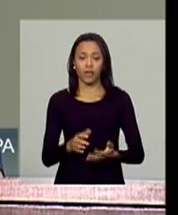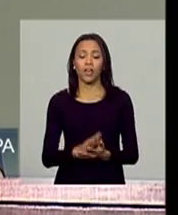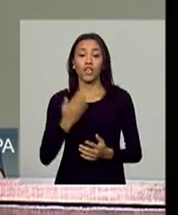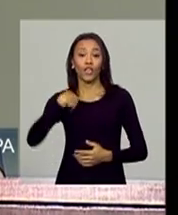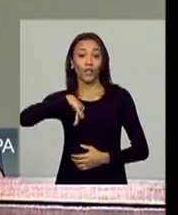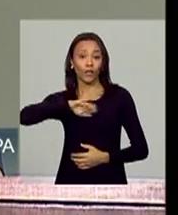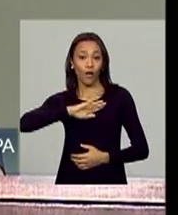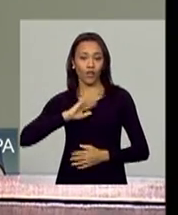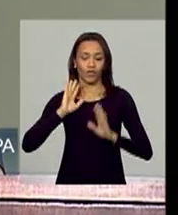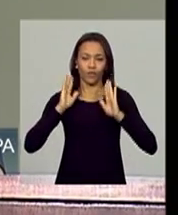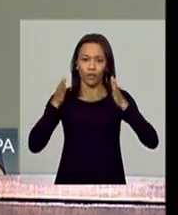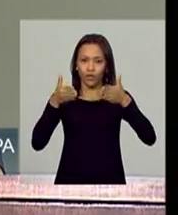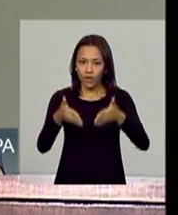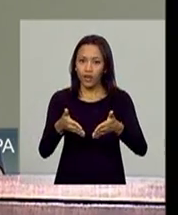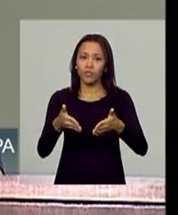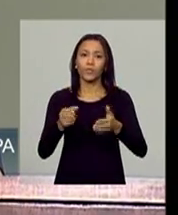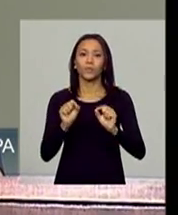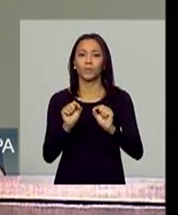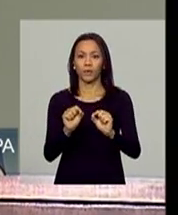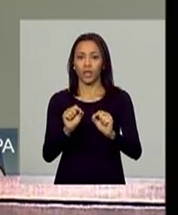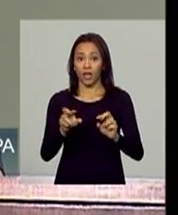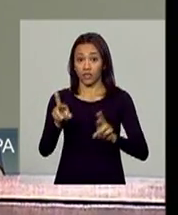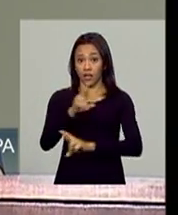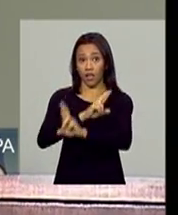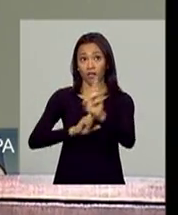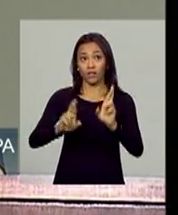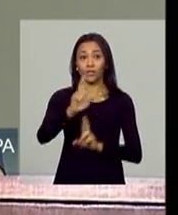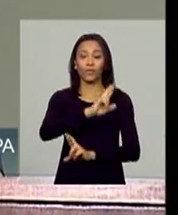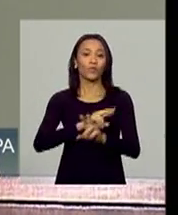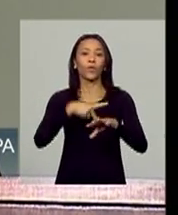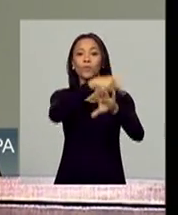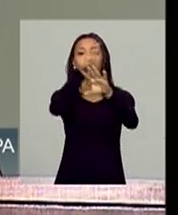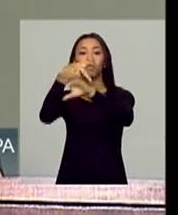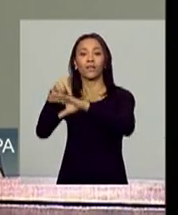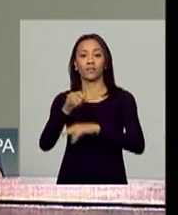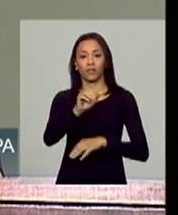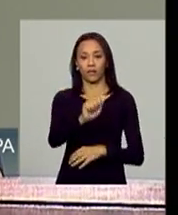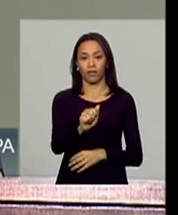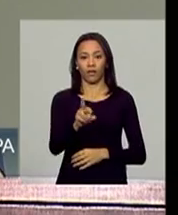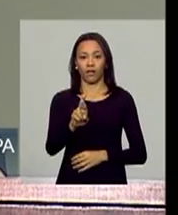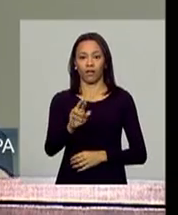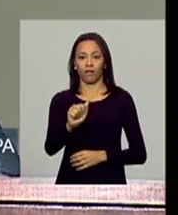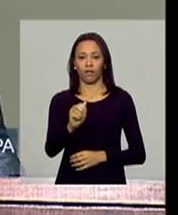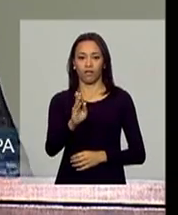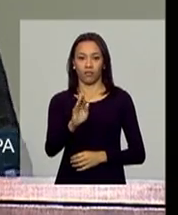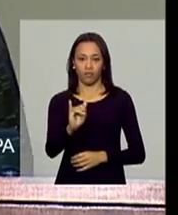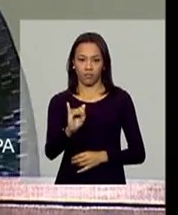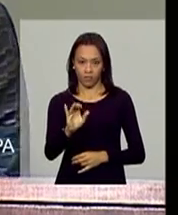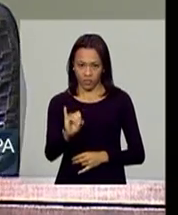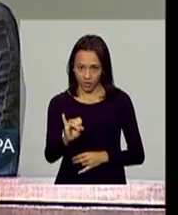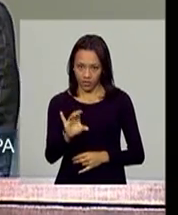que demos às relações com os países árabes e,